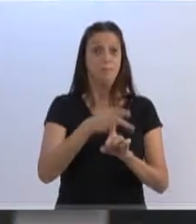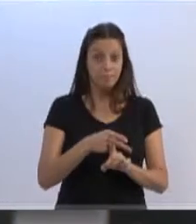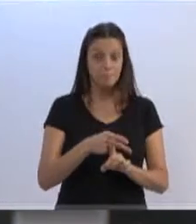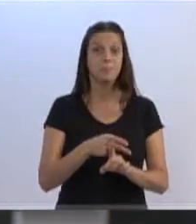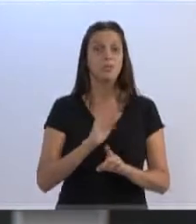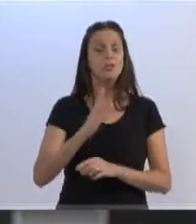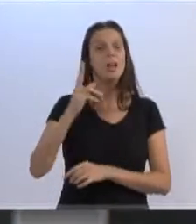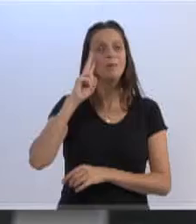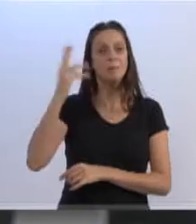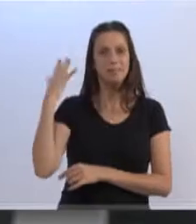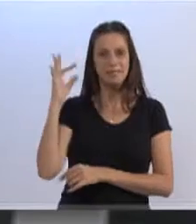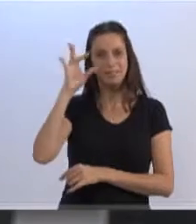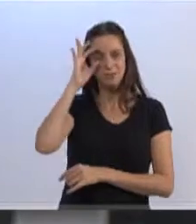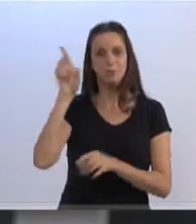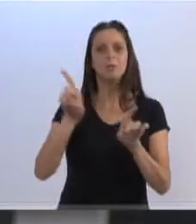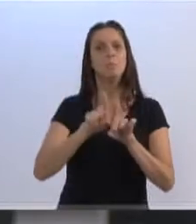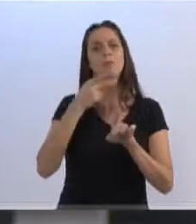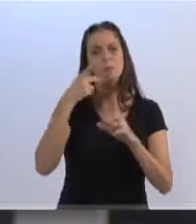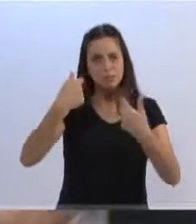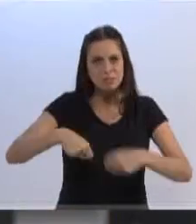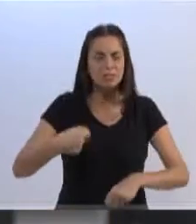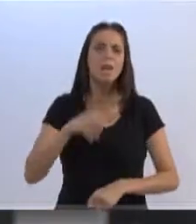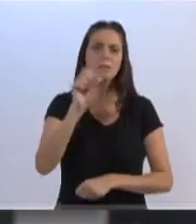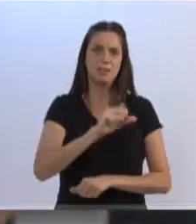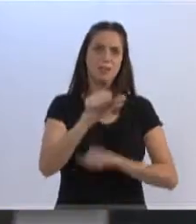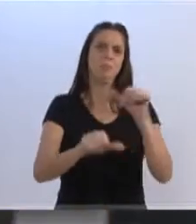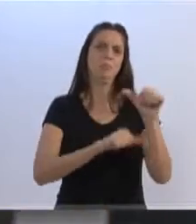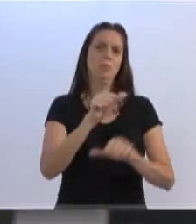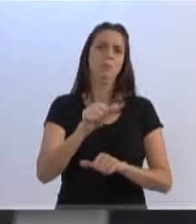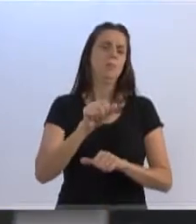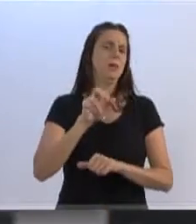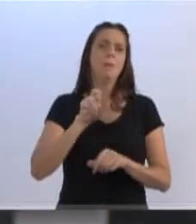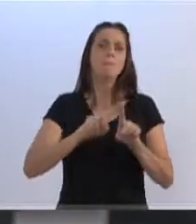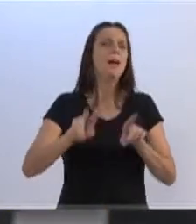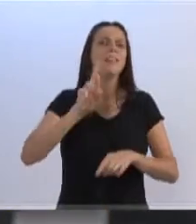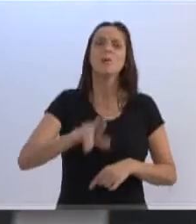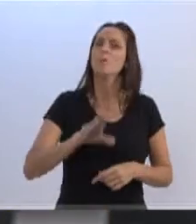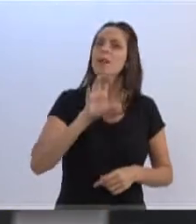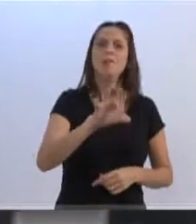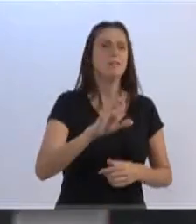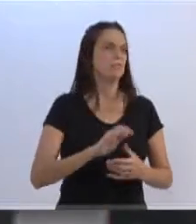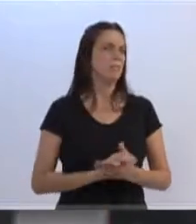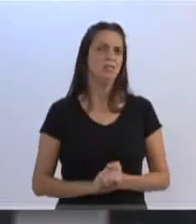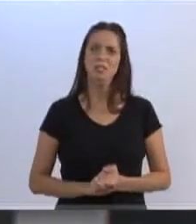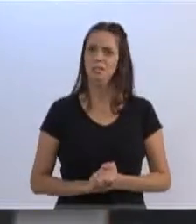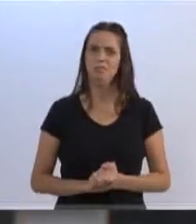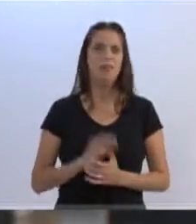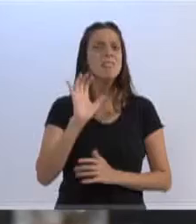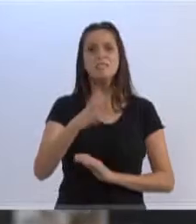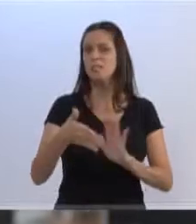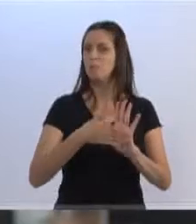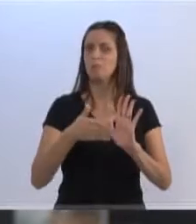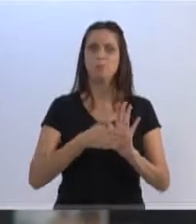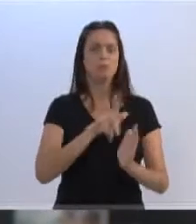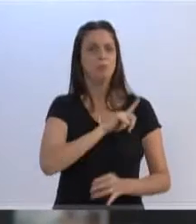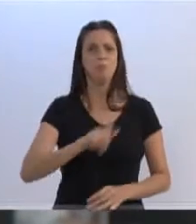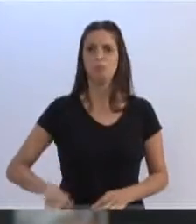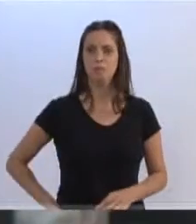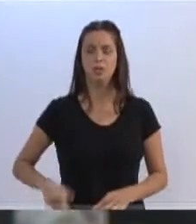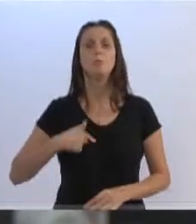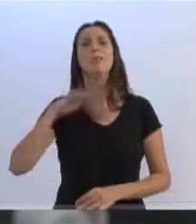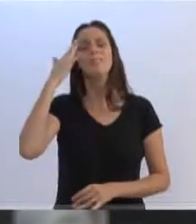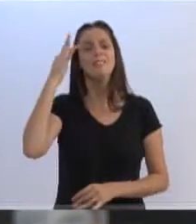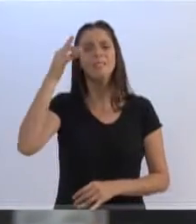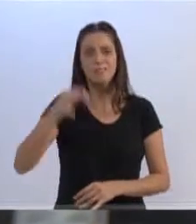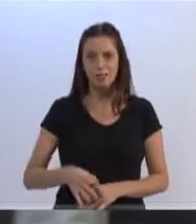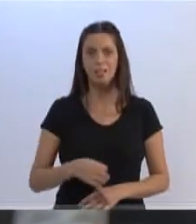Dilma comentou que precisava, que o Lula comentou que precisava, não era nos moldes jamais que está sendo proposto por esse governo. Eu até compreendo Vossa Excelência do